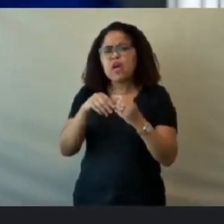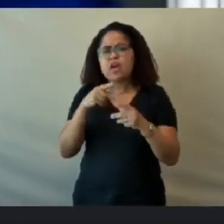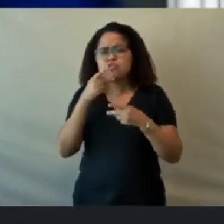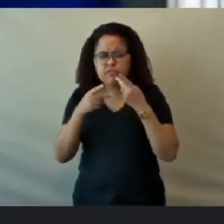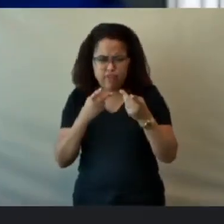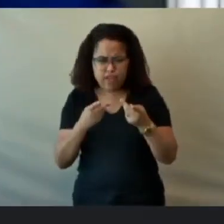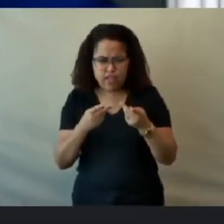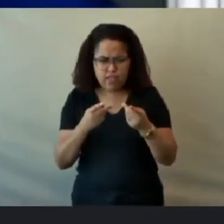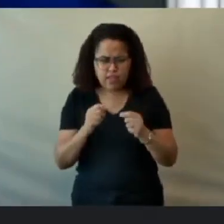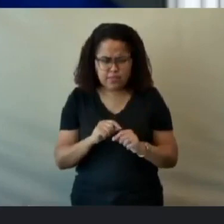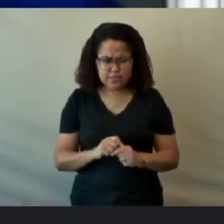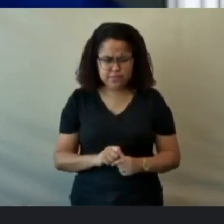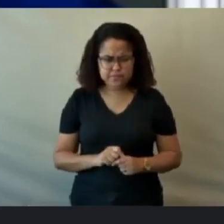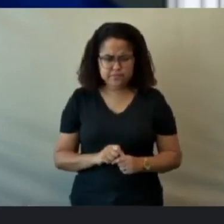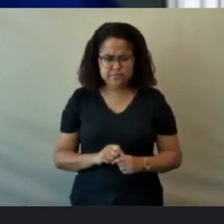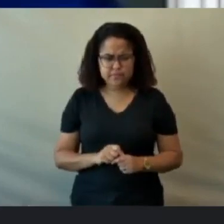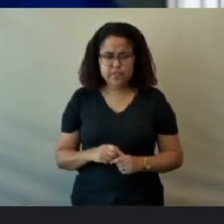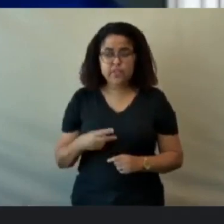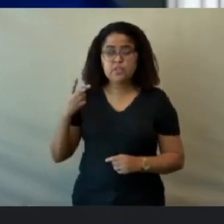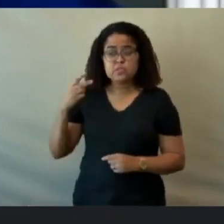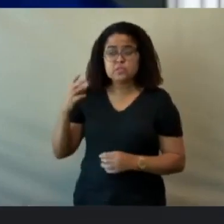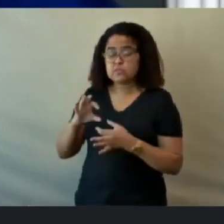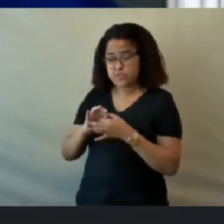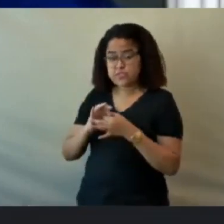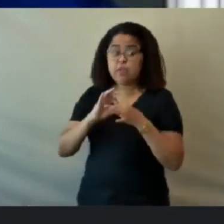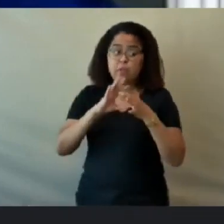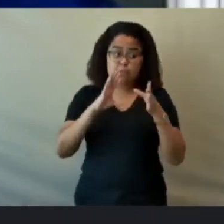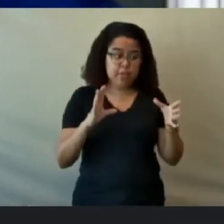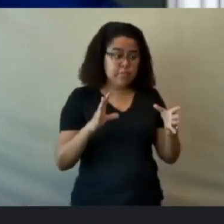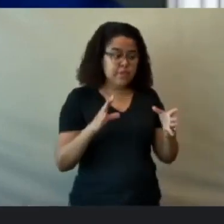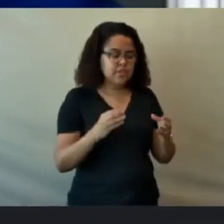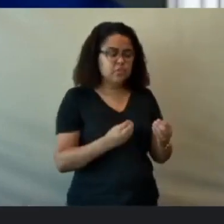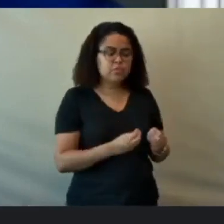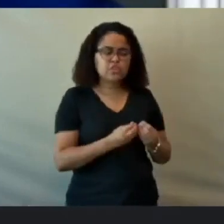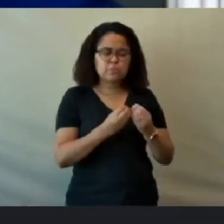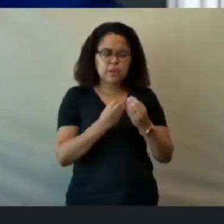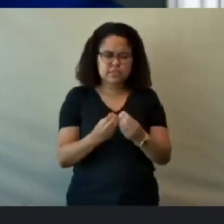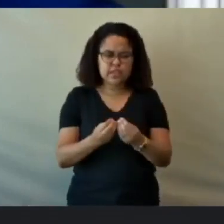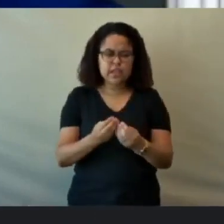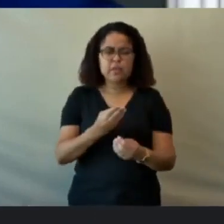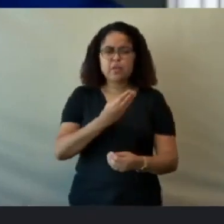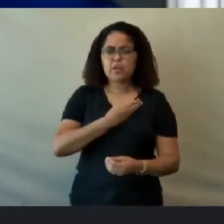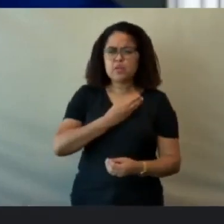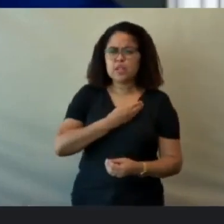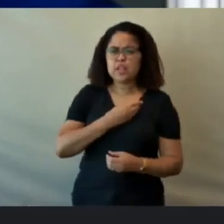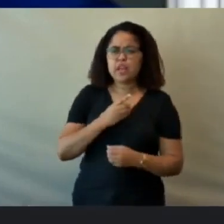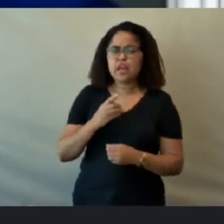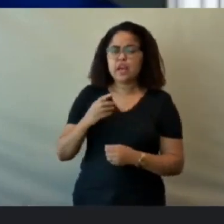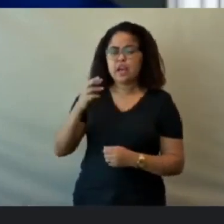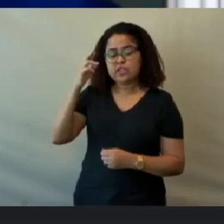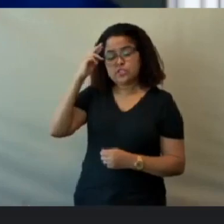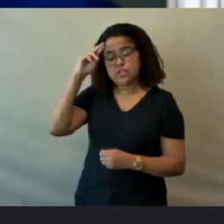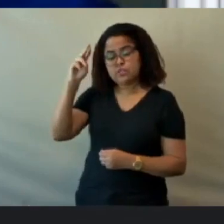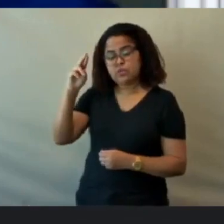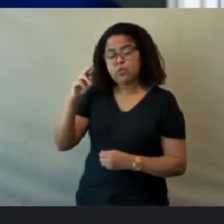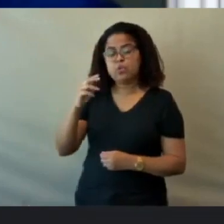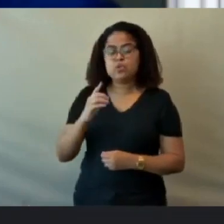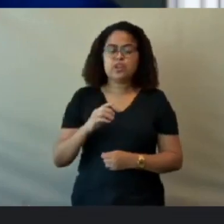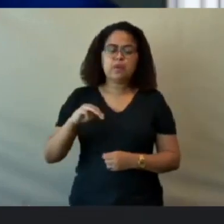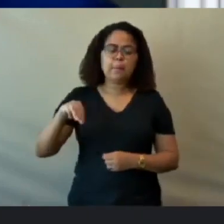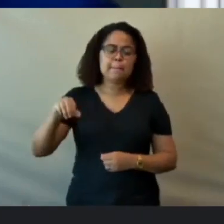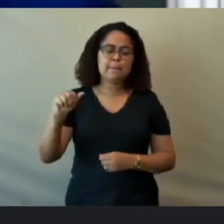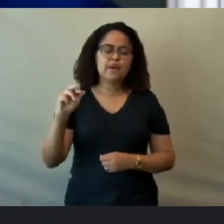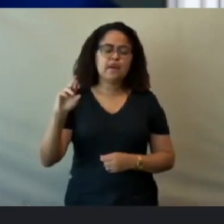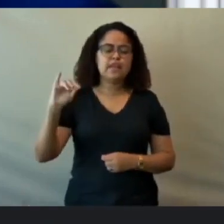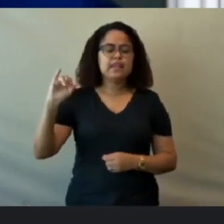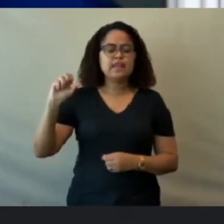Vereador, se o senhor me permite, eu gostaria de passar para a minha colega diretora Mariana, diretora da Proteção Social Básica, que eu acho